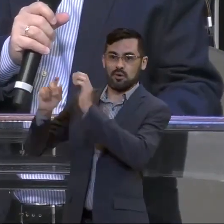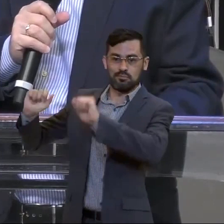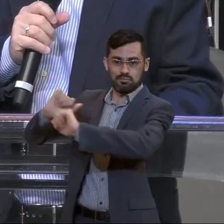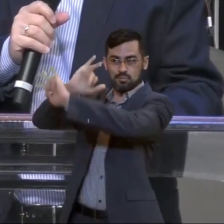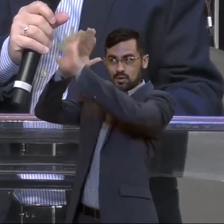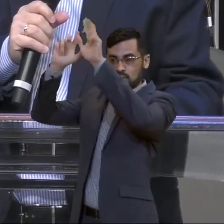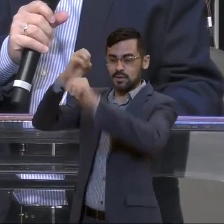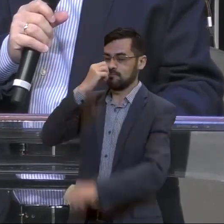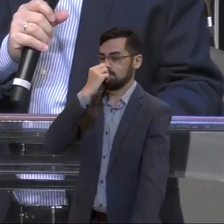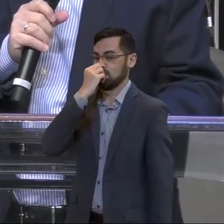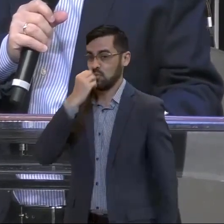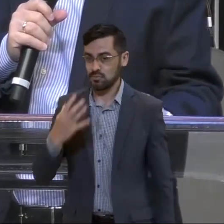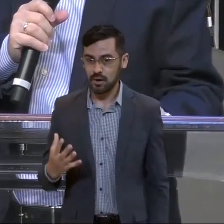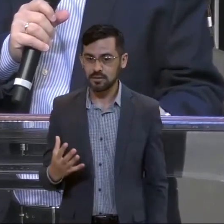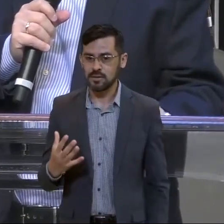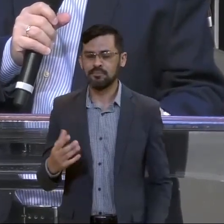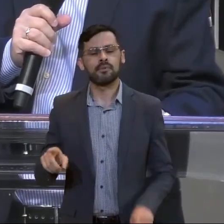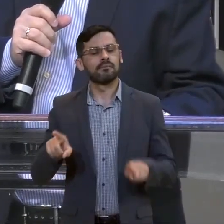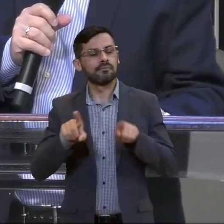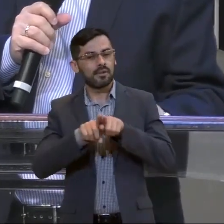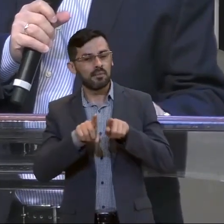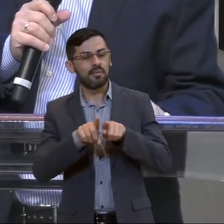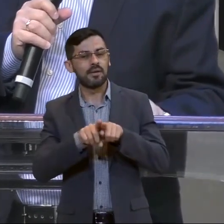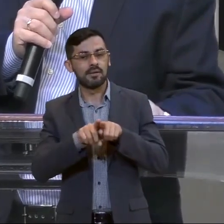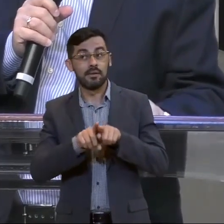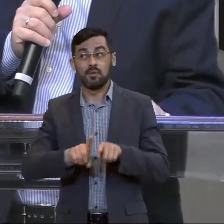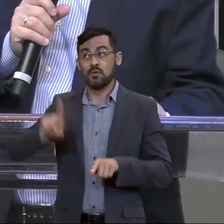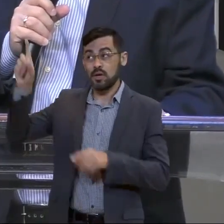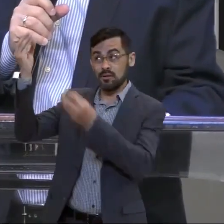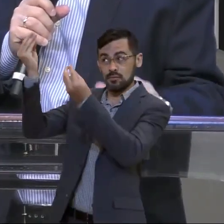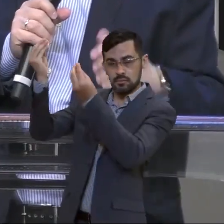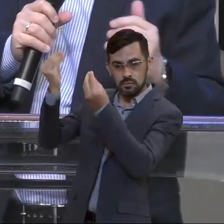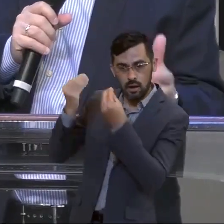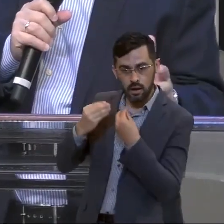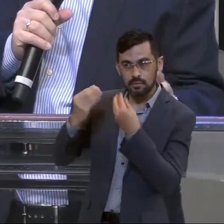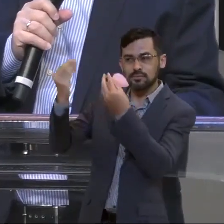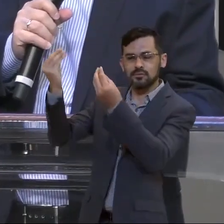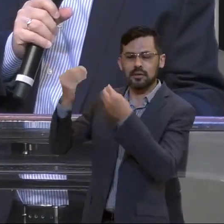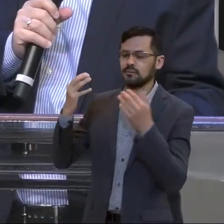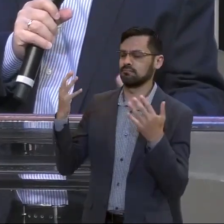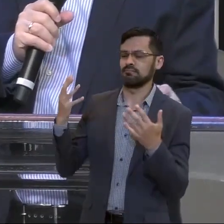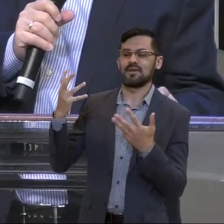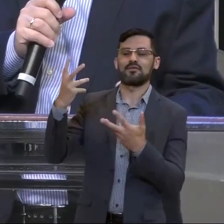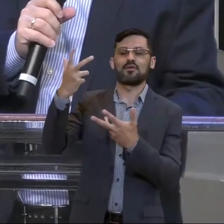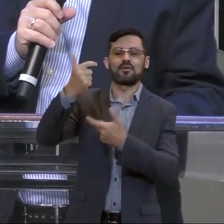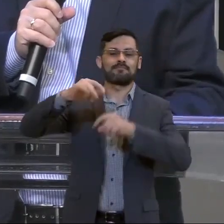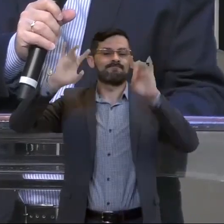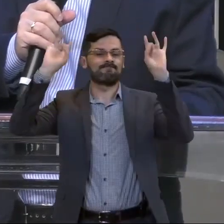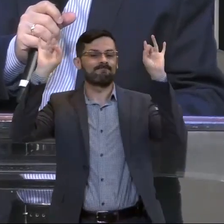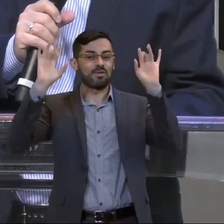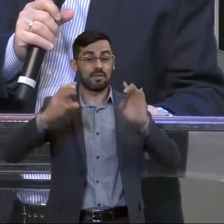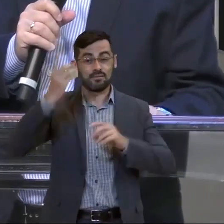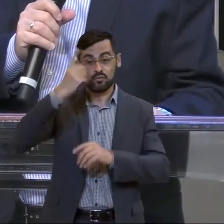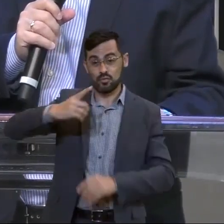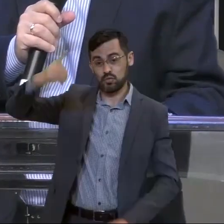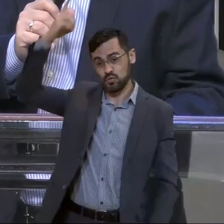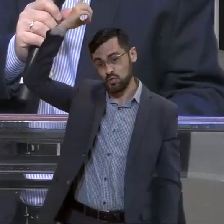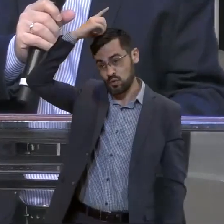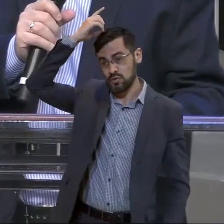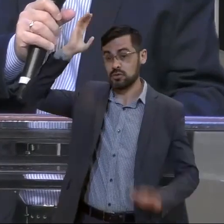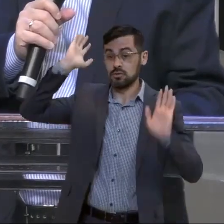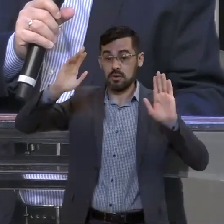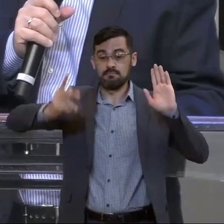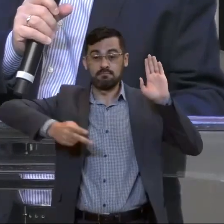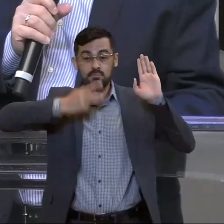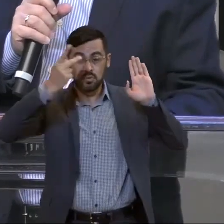glória e bondade. Desse modo, Ele nos tem dado os maravilhosos e preciosos dons que